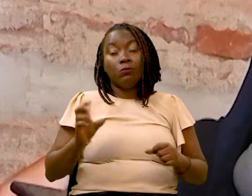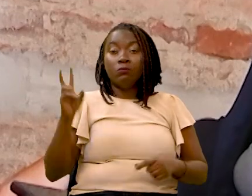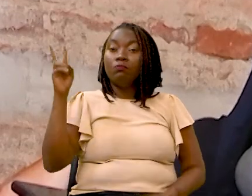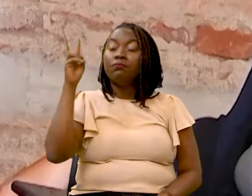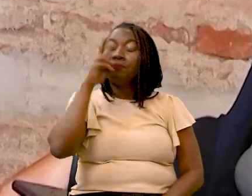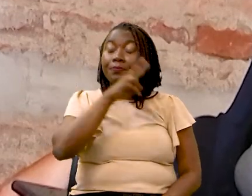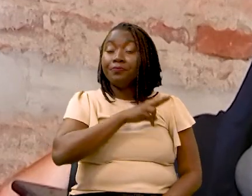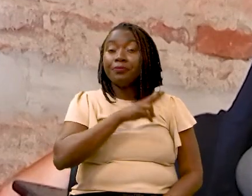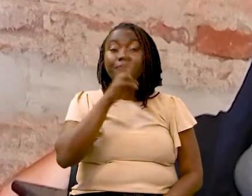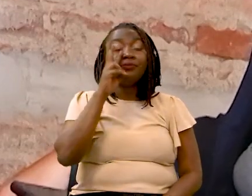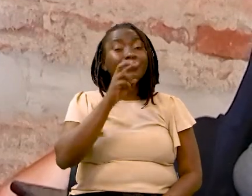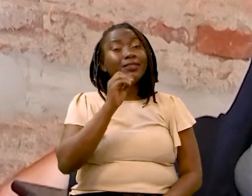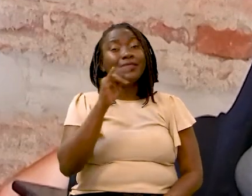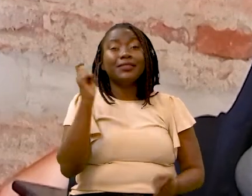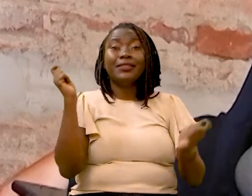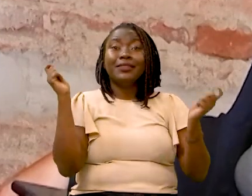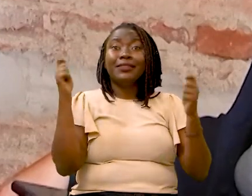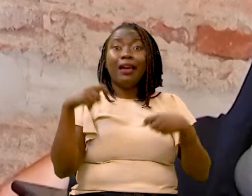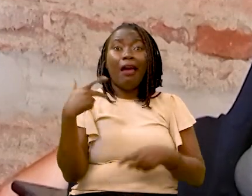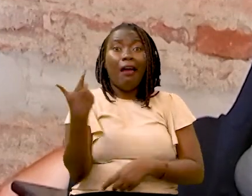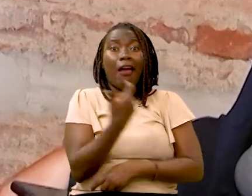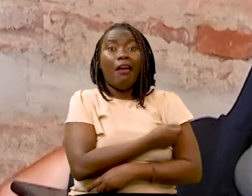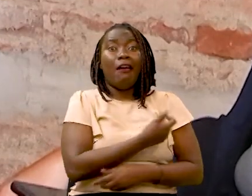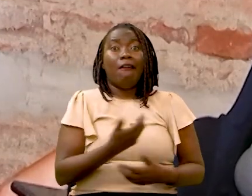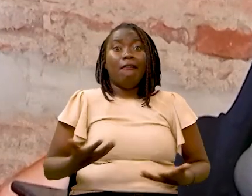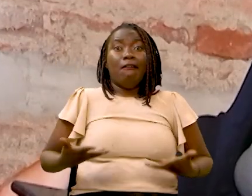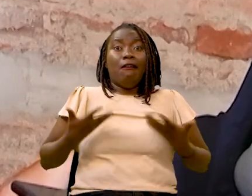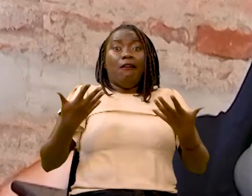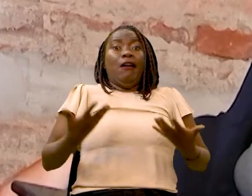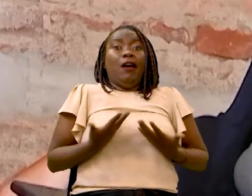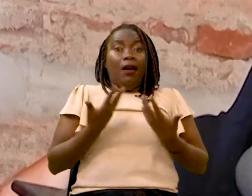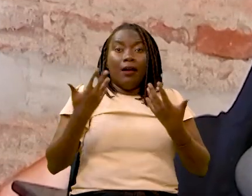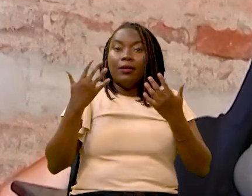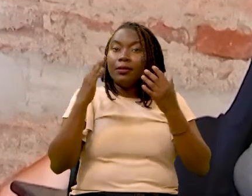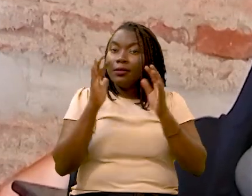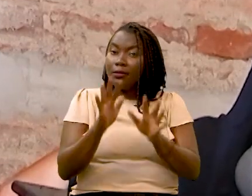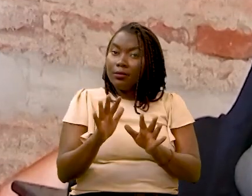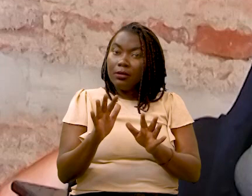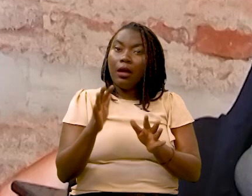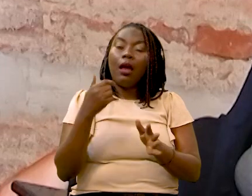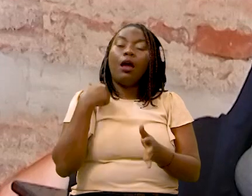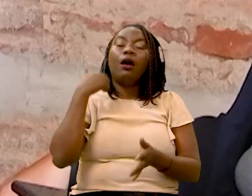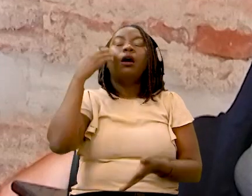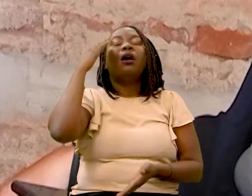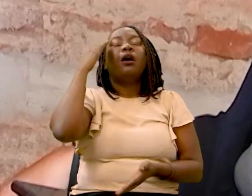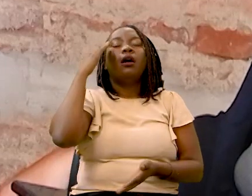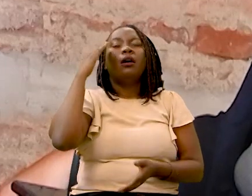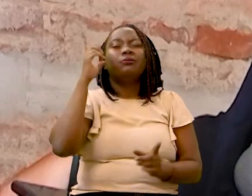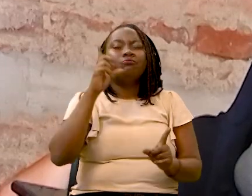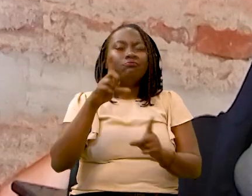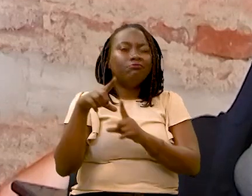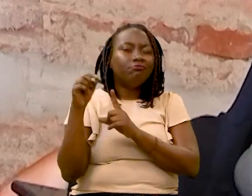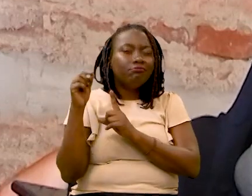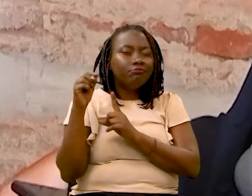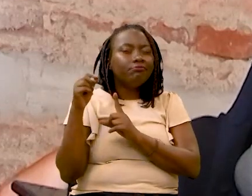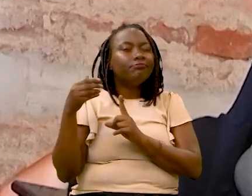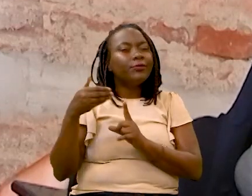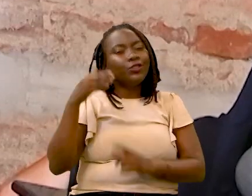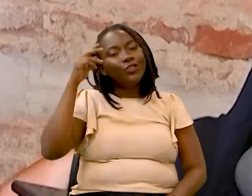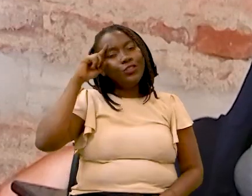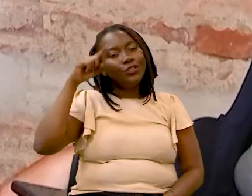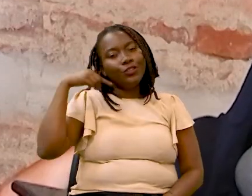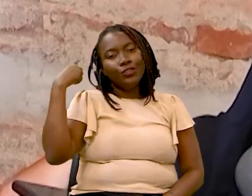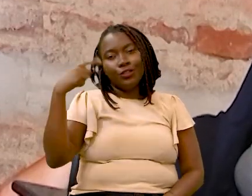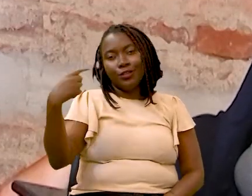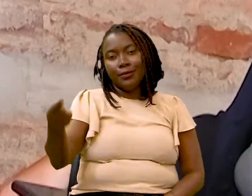uma semana de curso bem intensivo para ver se dava uma injeção de ânimo no negócio, mas eu